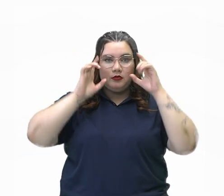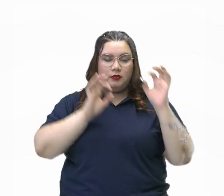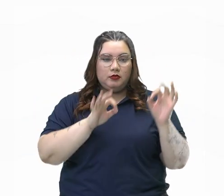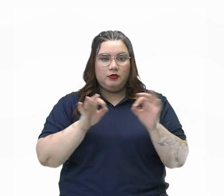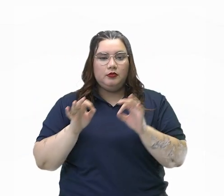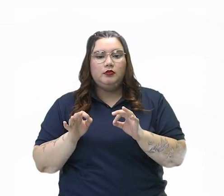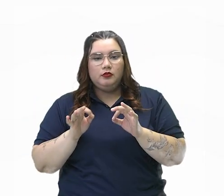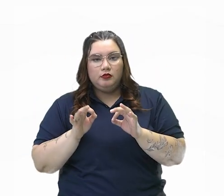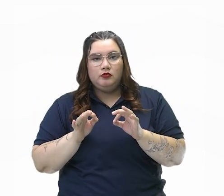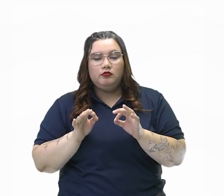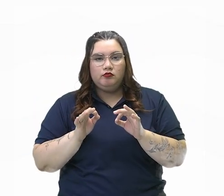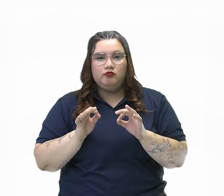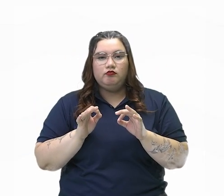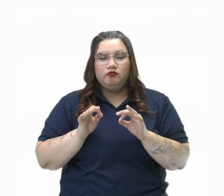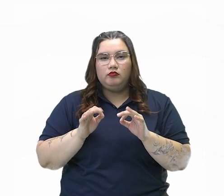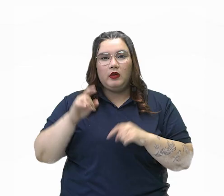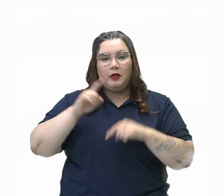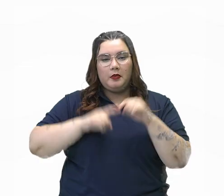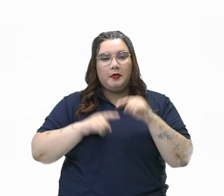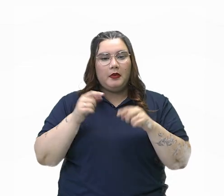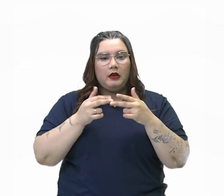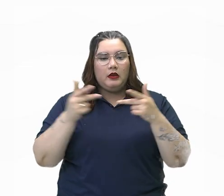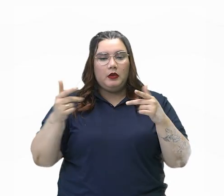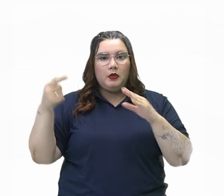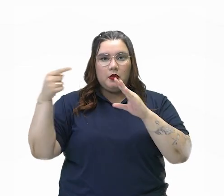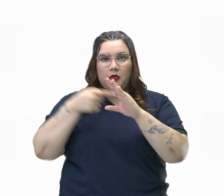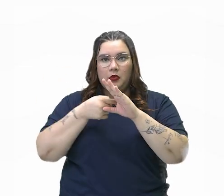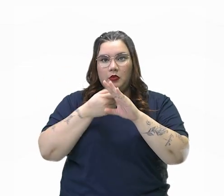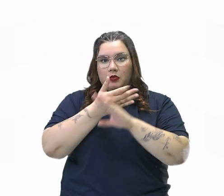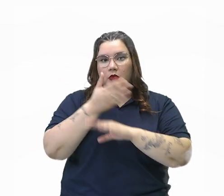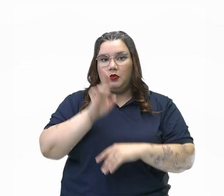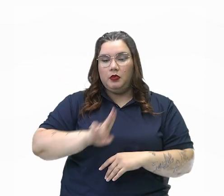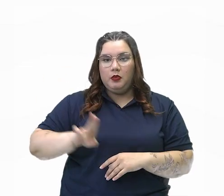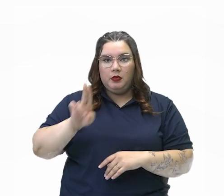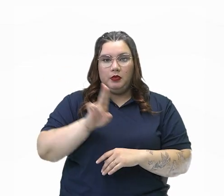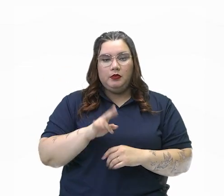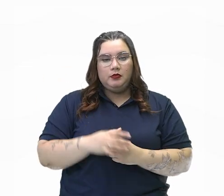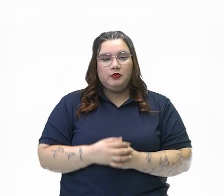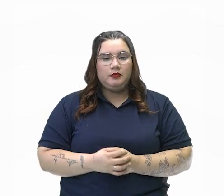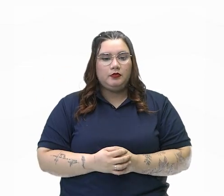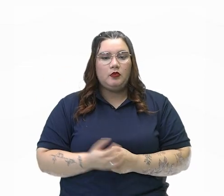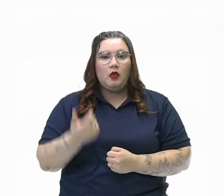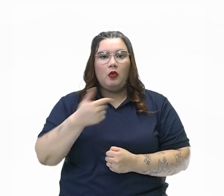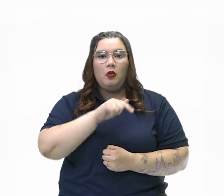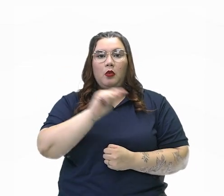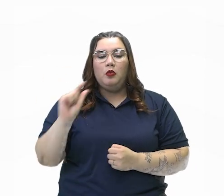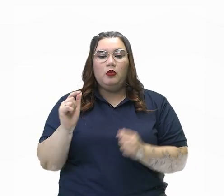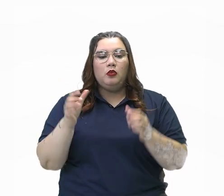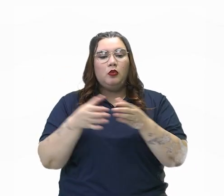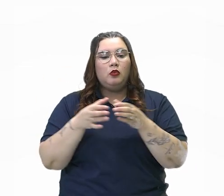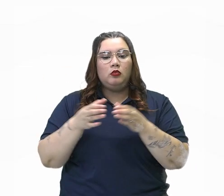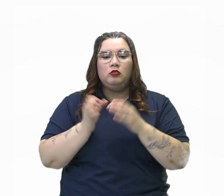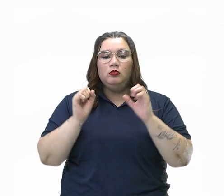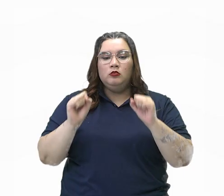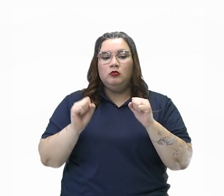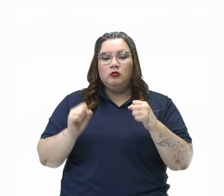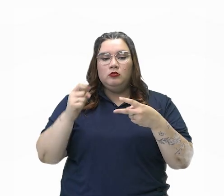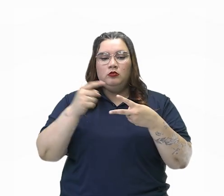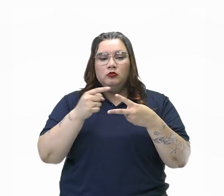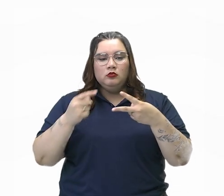são instrumentos ópticos de observação. Uma outra classificação pode ser o